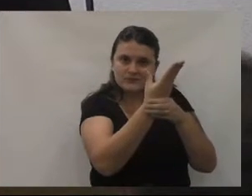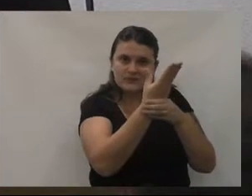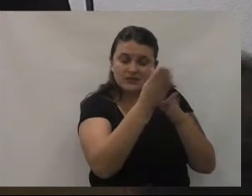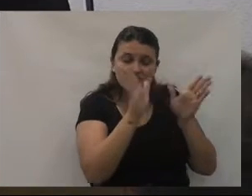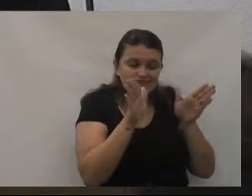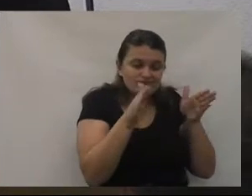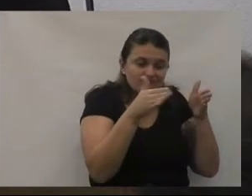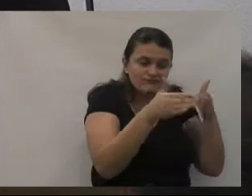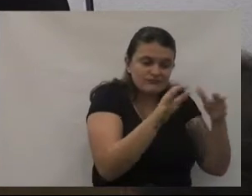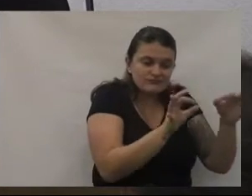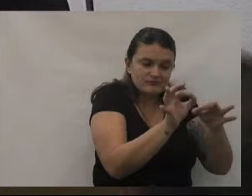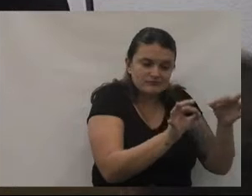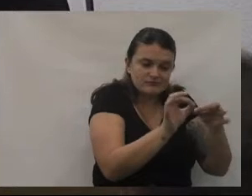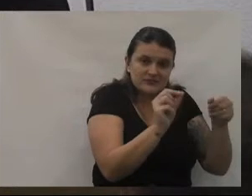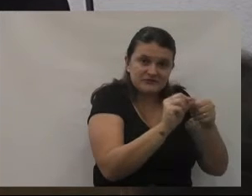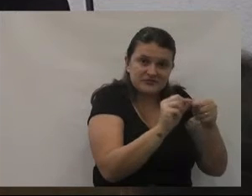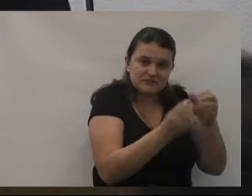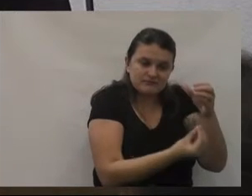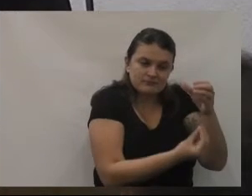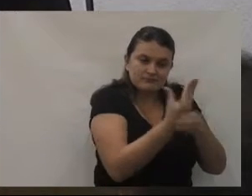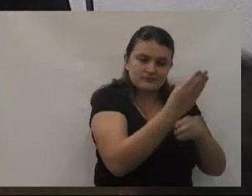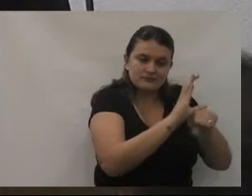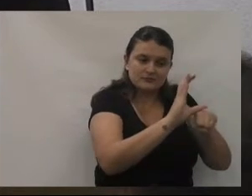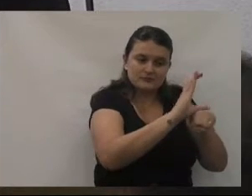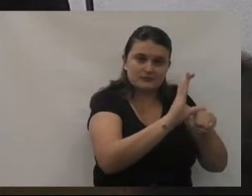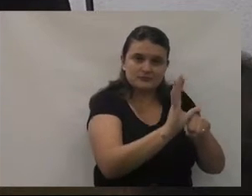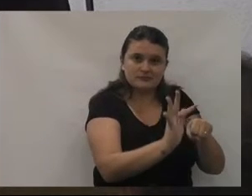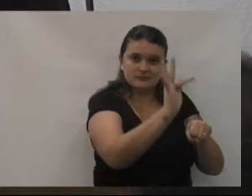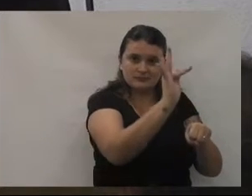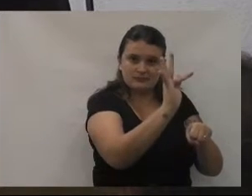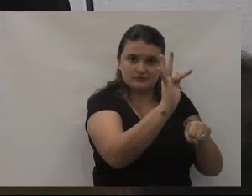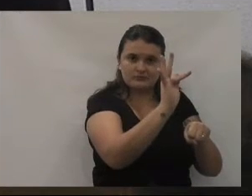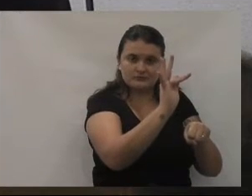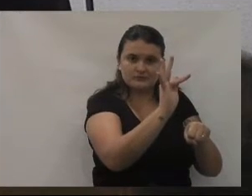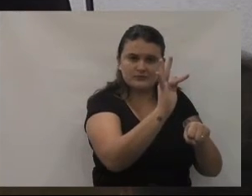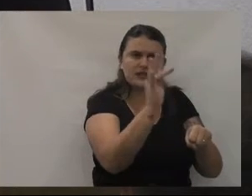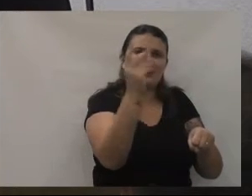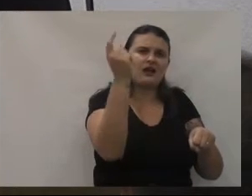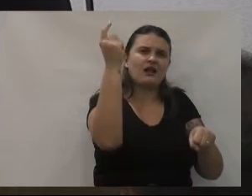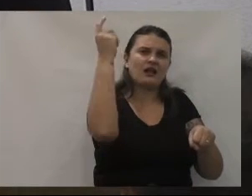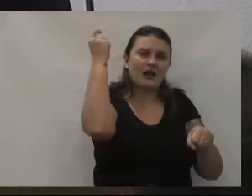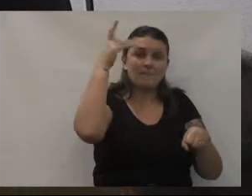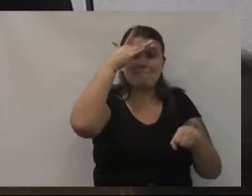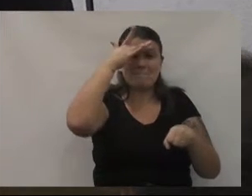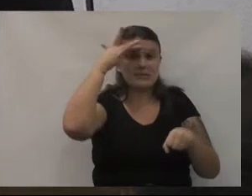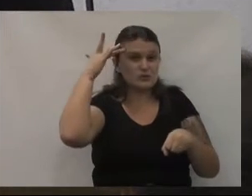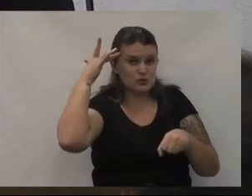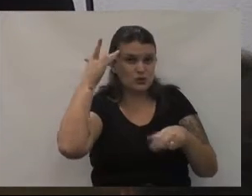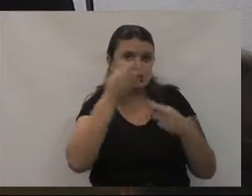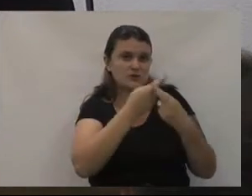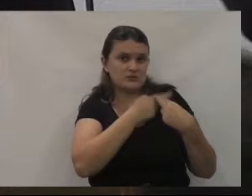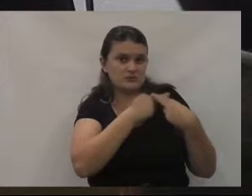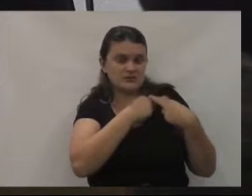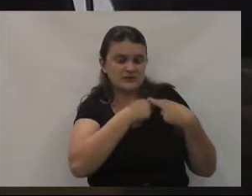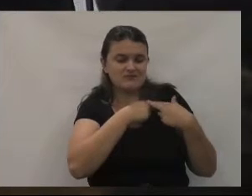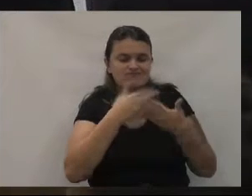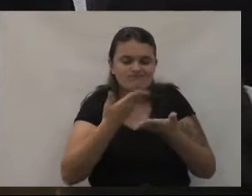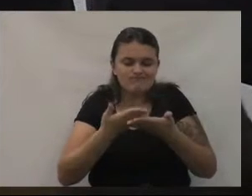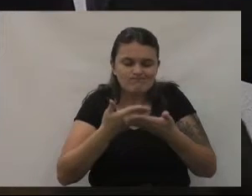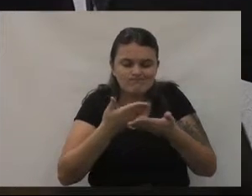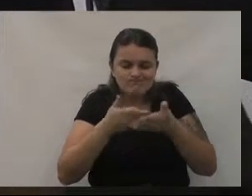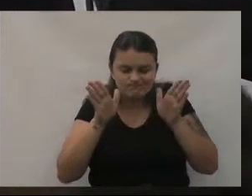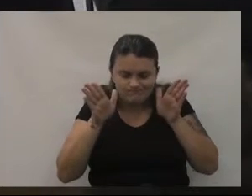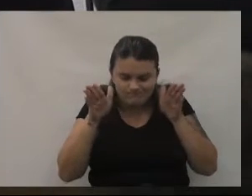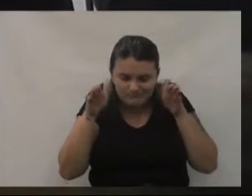para elaborar a nossa Constituição Federal. E lá, esses congressistas se debruçaram sobre